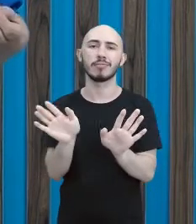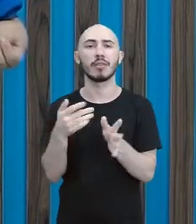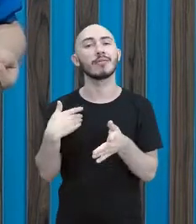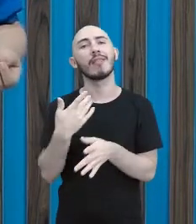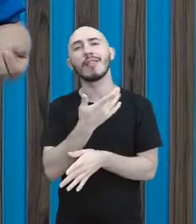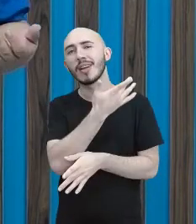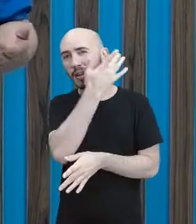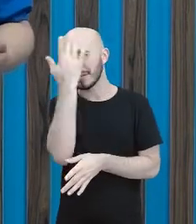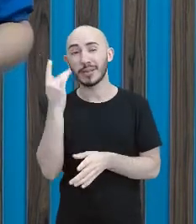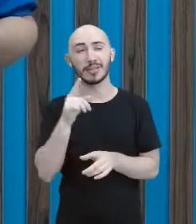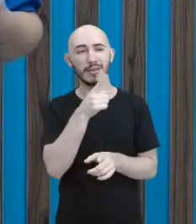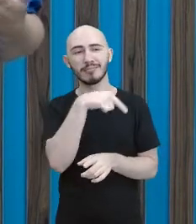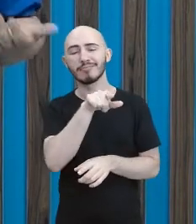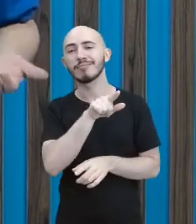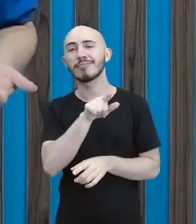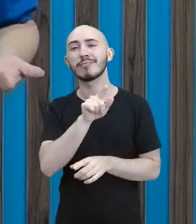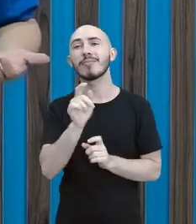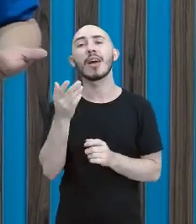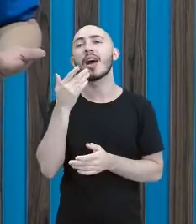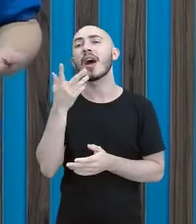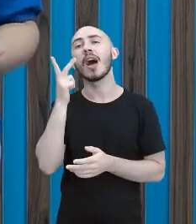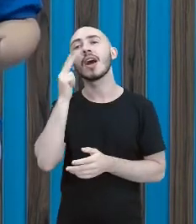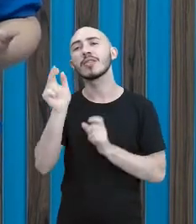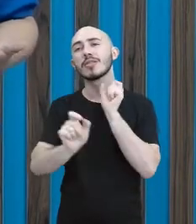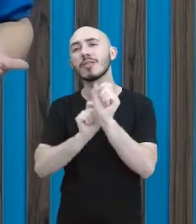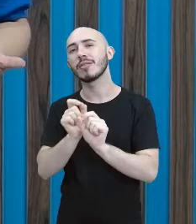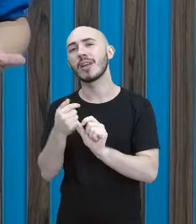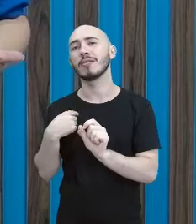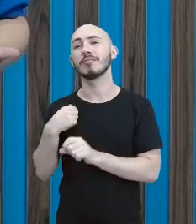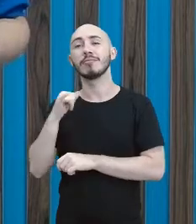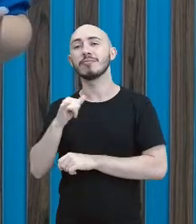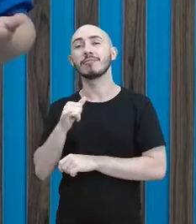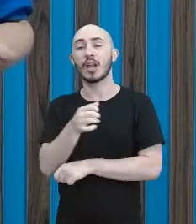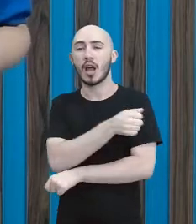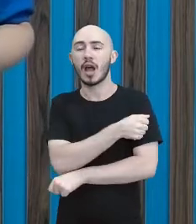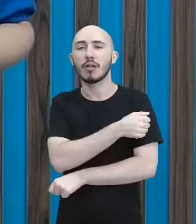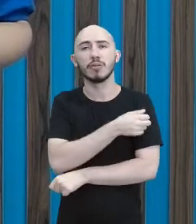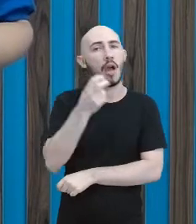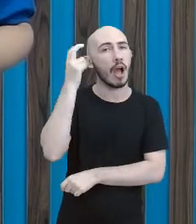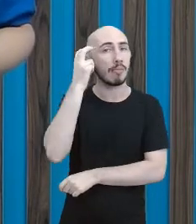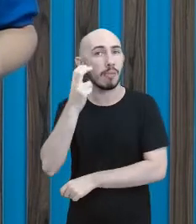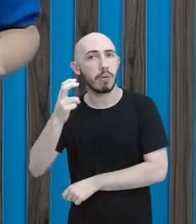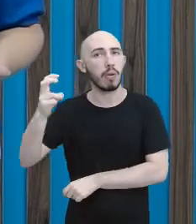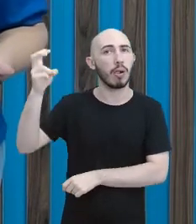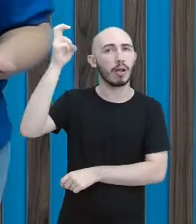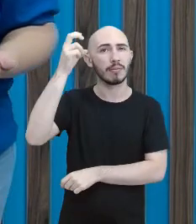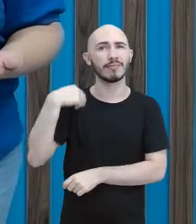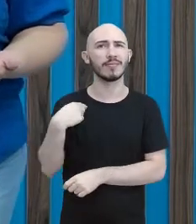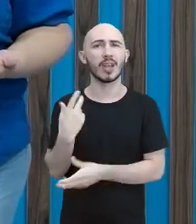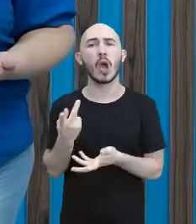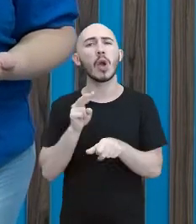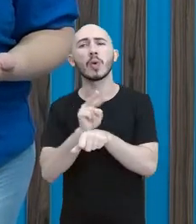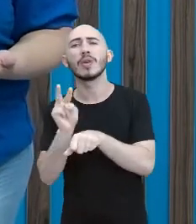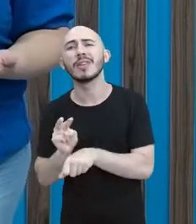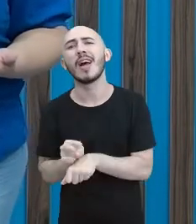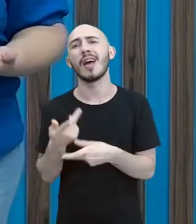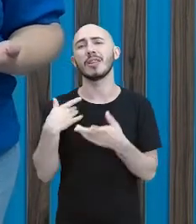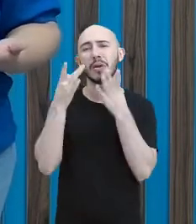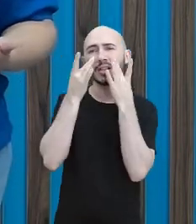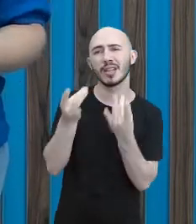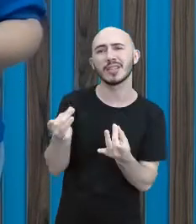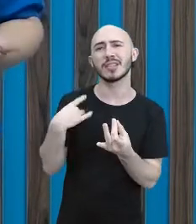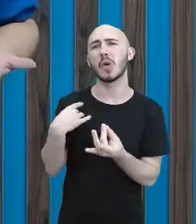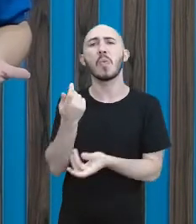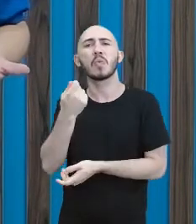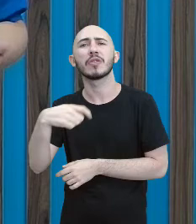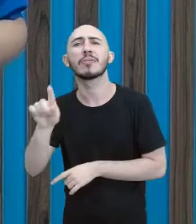podem acreditar que por ele ter altas habilidades, ele não precise de um cuidado, de uma intervenção de um professor do AEE, que ele